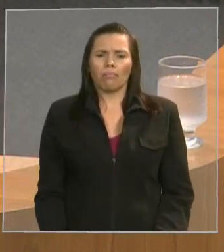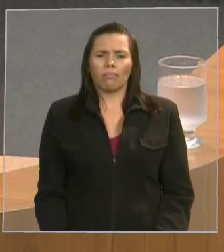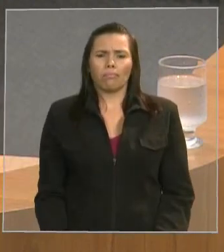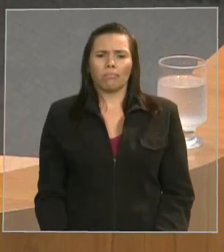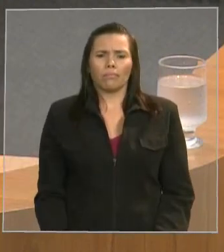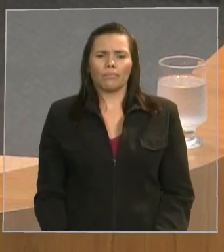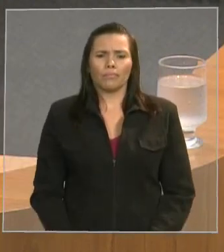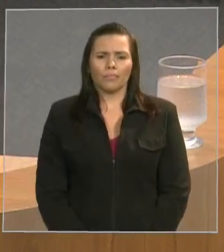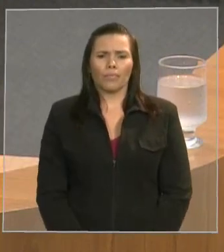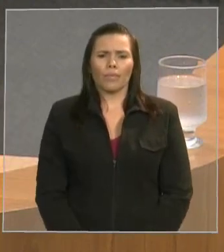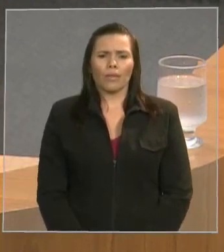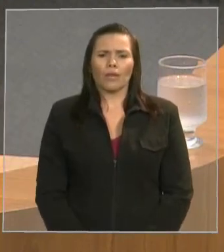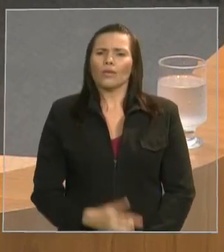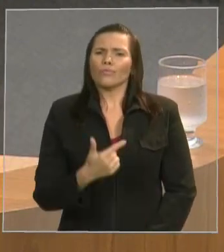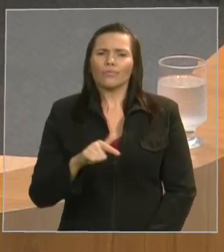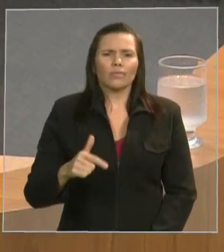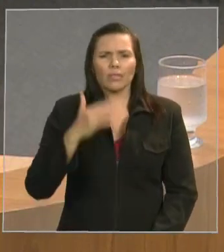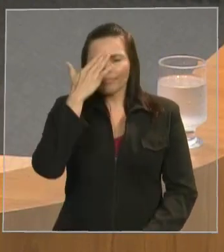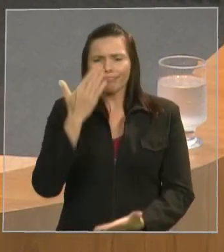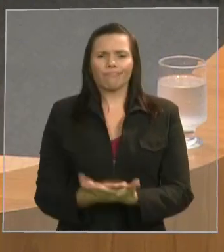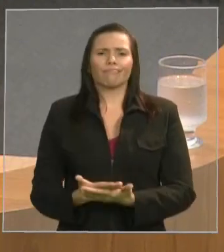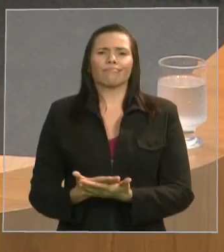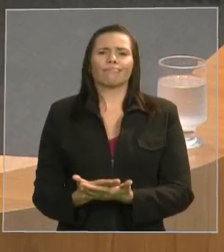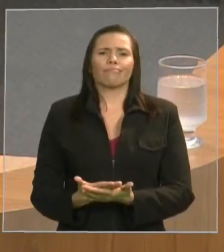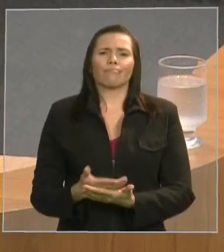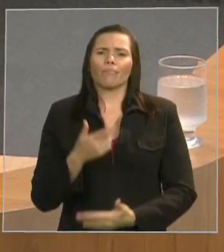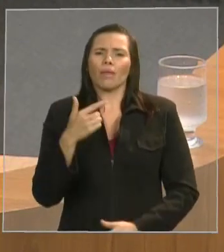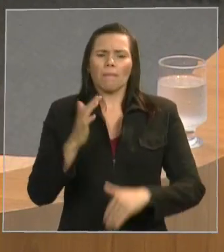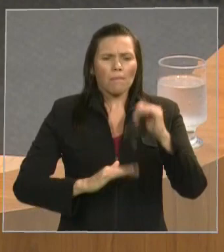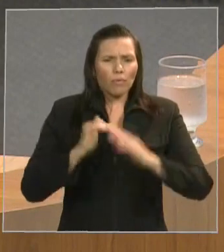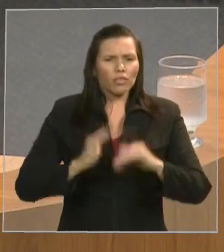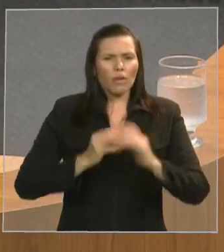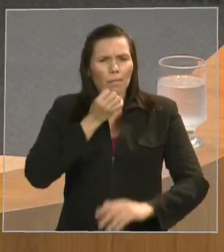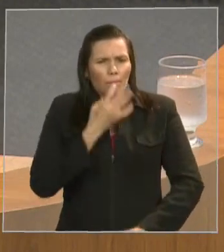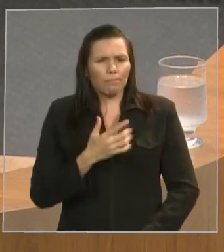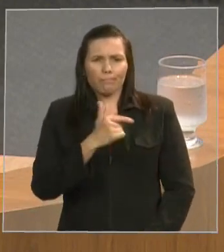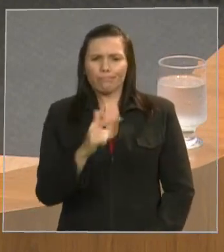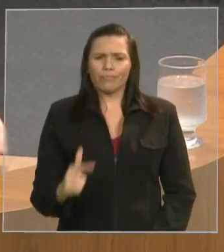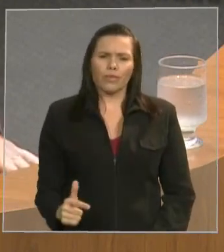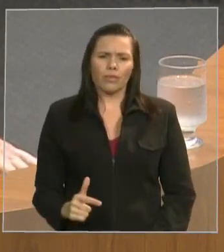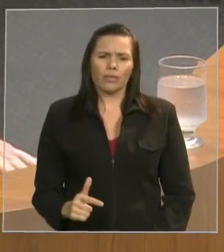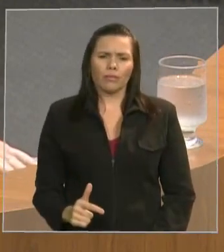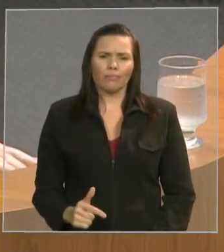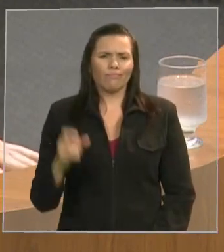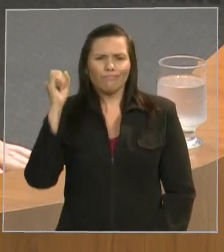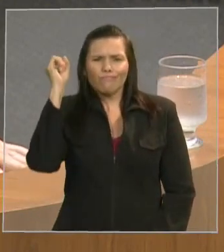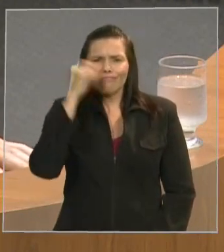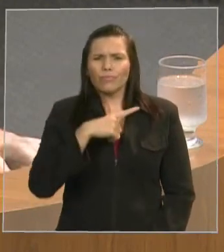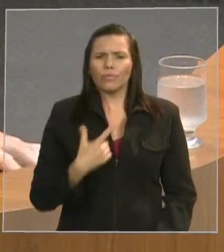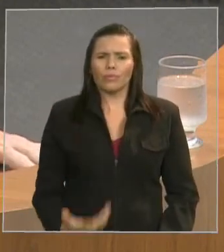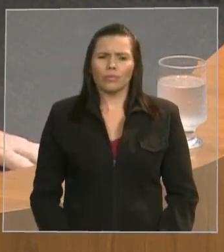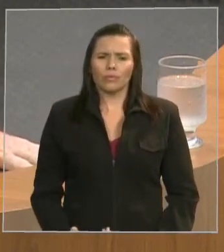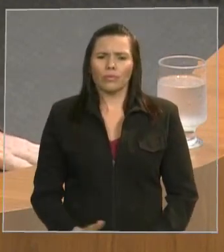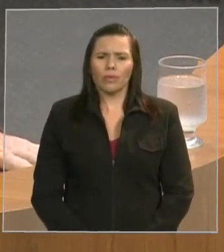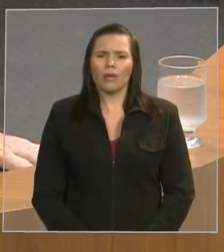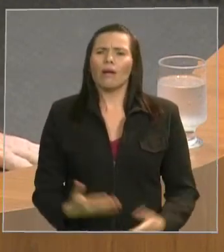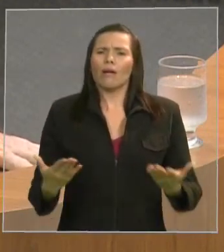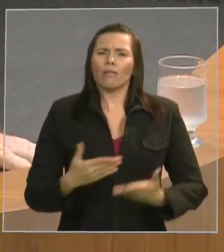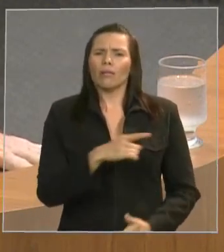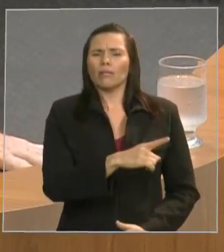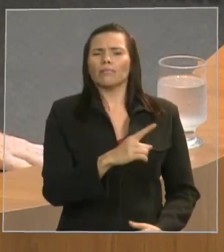tem credibilidade, não tem profissionalismo, não existe. O índice criminalidade está lá em cima. Aí eles ficam falando da minha